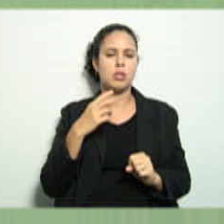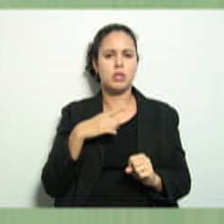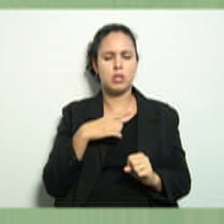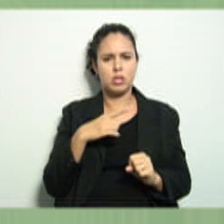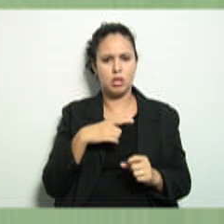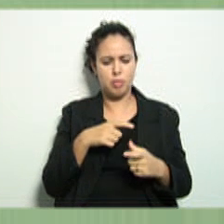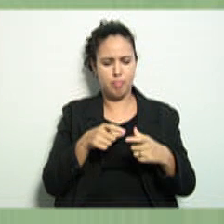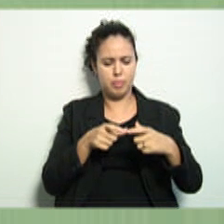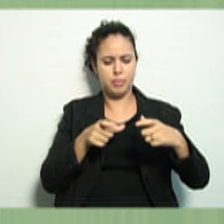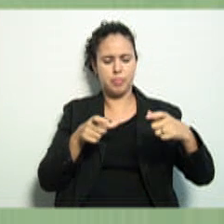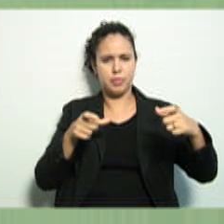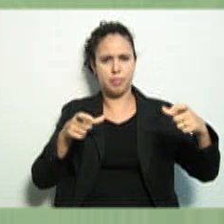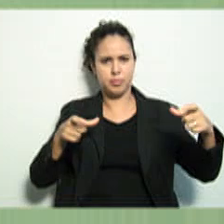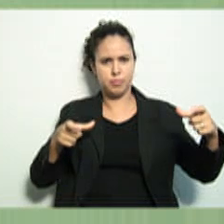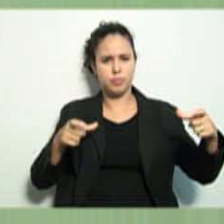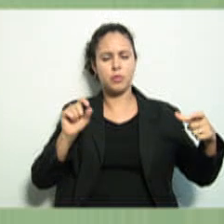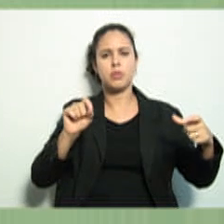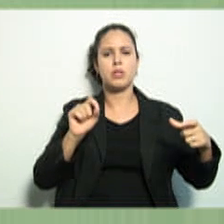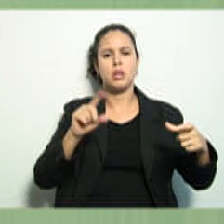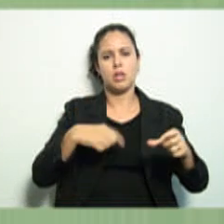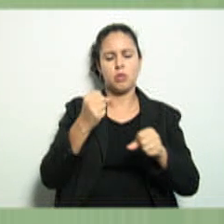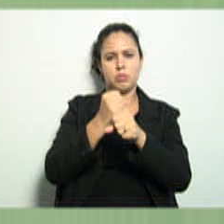quantidade do setor de construção civil,